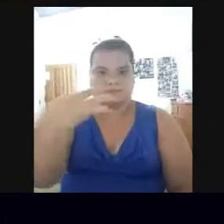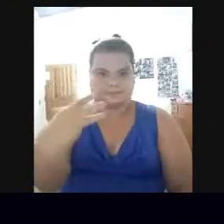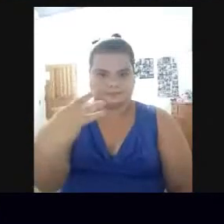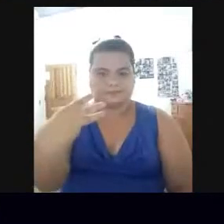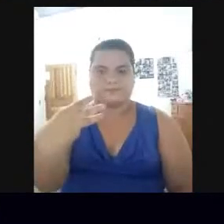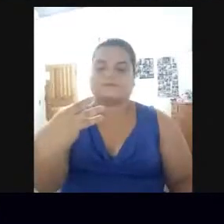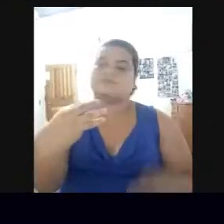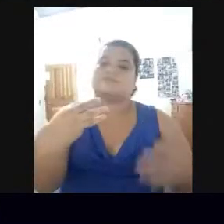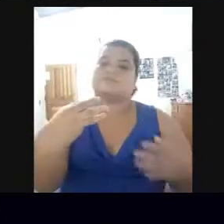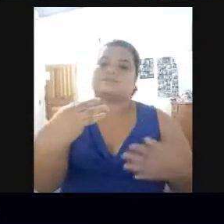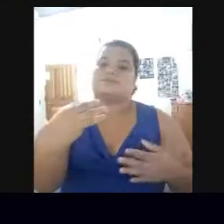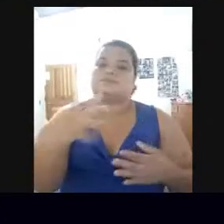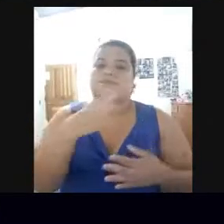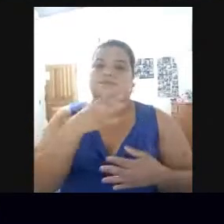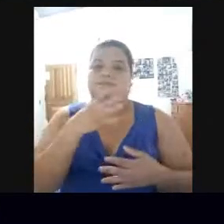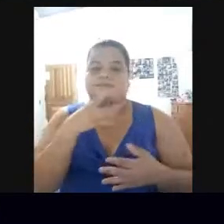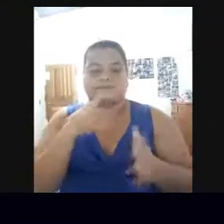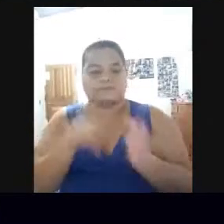tem vários efeitos